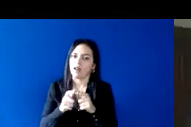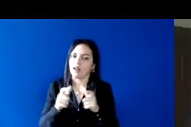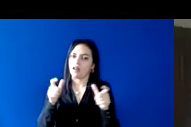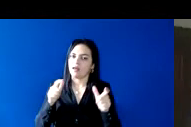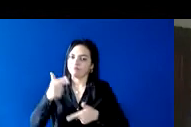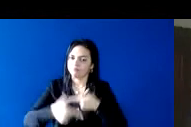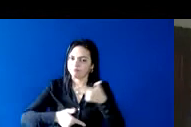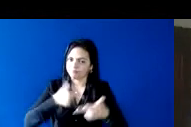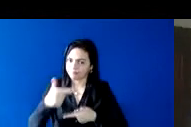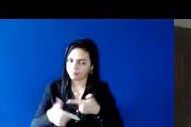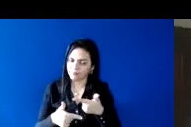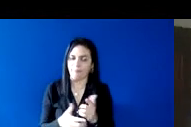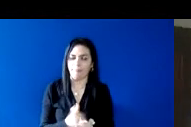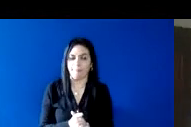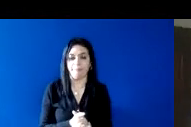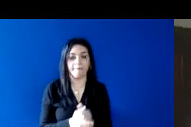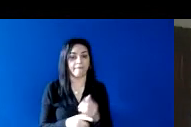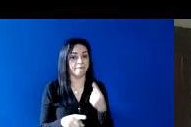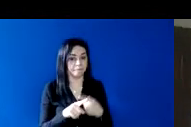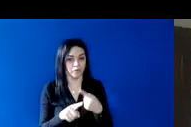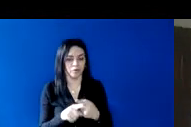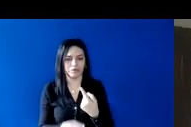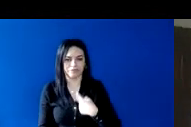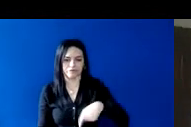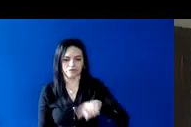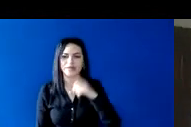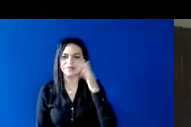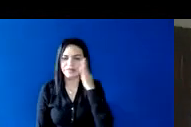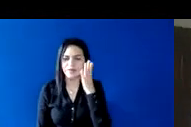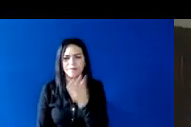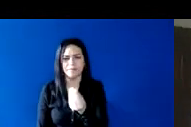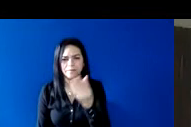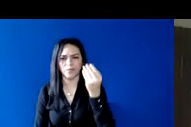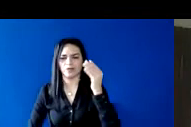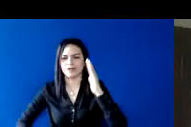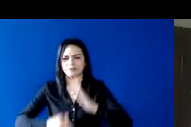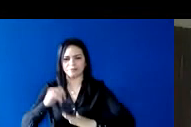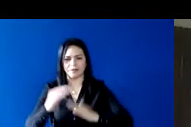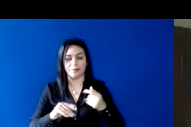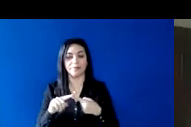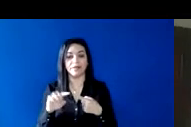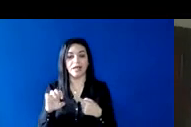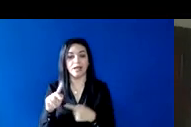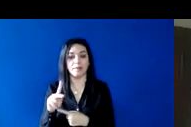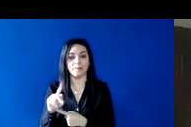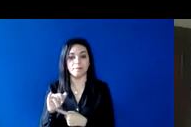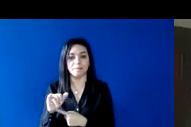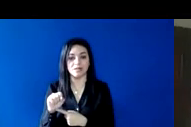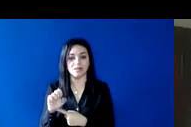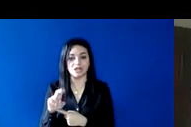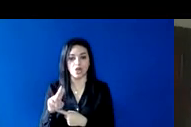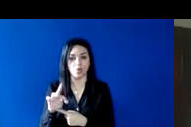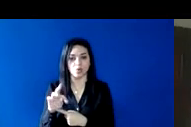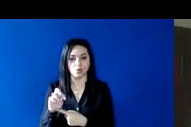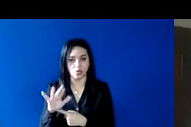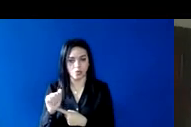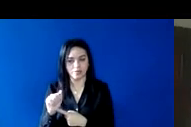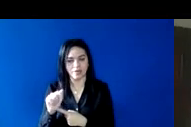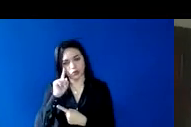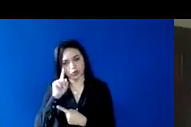porque nós sabemos que muitas práticas como episiotomia de rotina, né, como